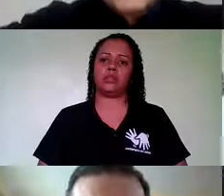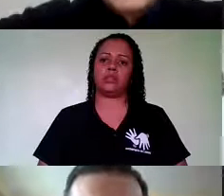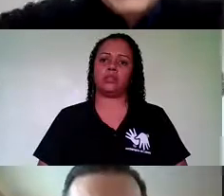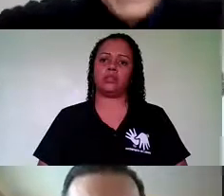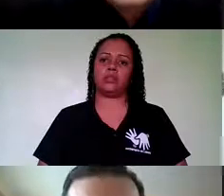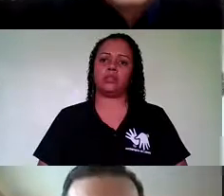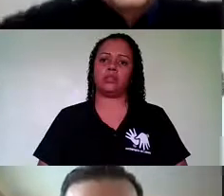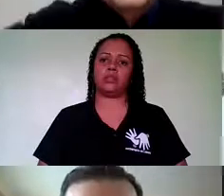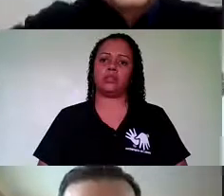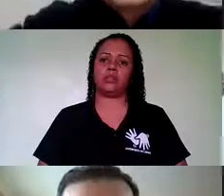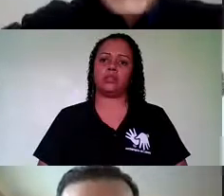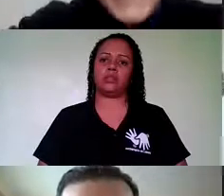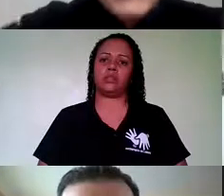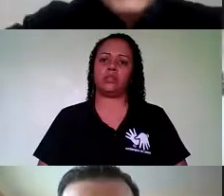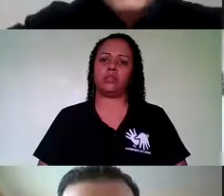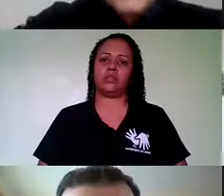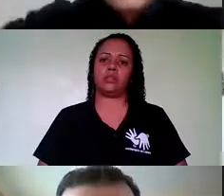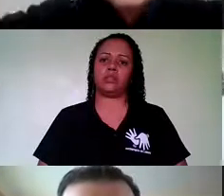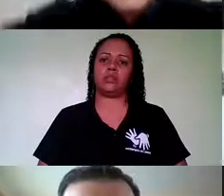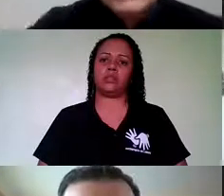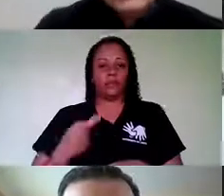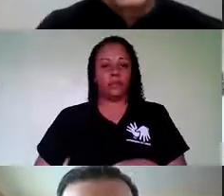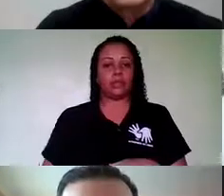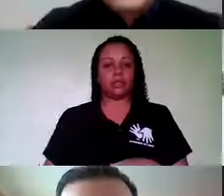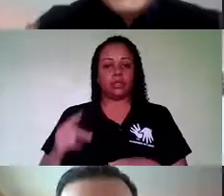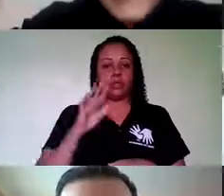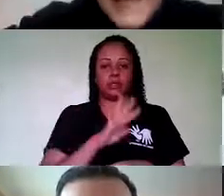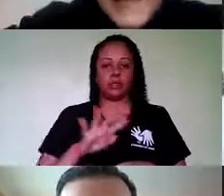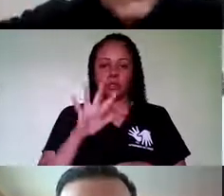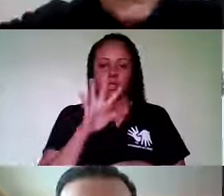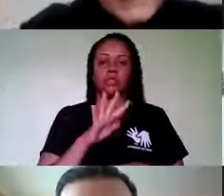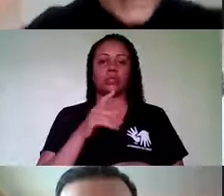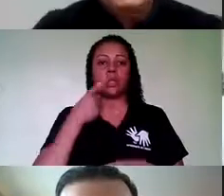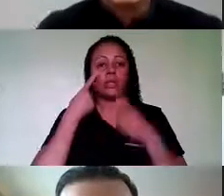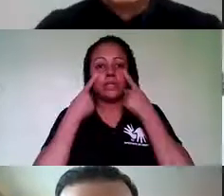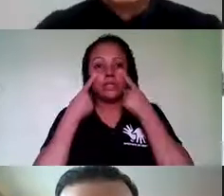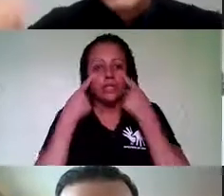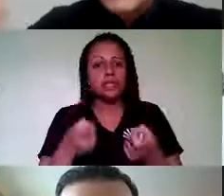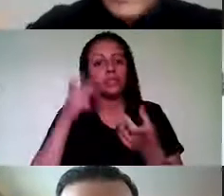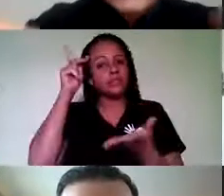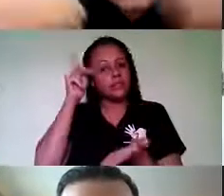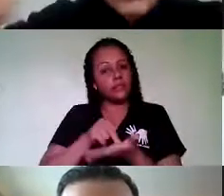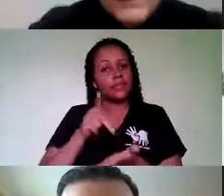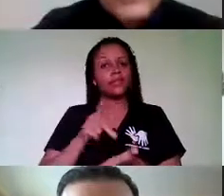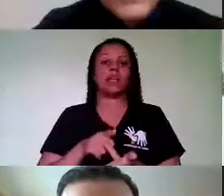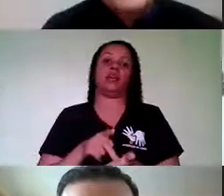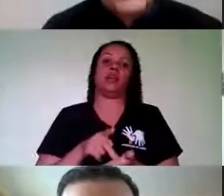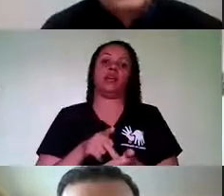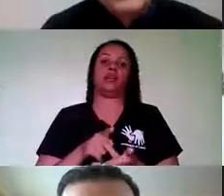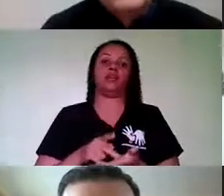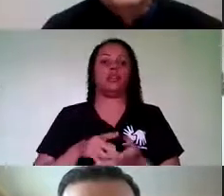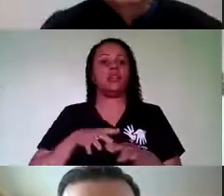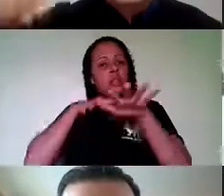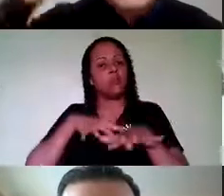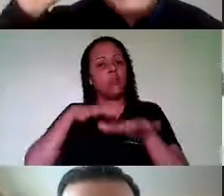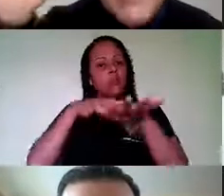para que presidentes de centrais se interessem por estar juntos, se interessem de verdade, se interessem de mobilizar as